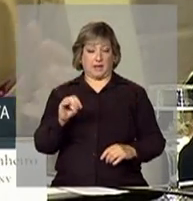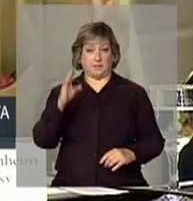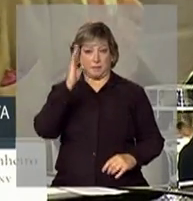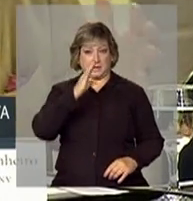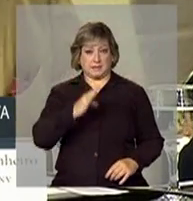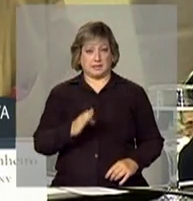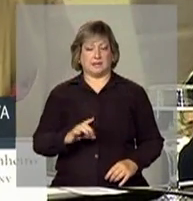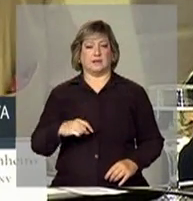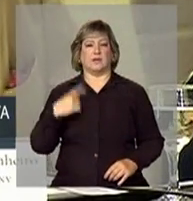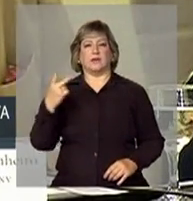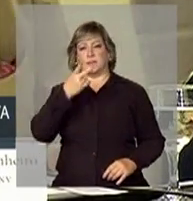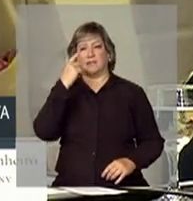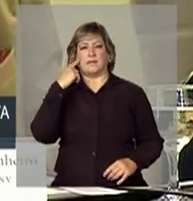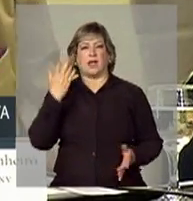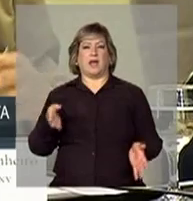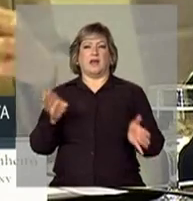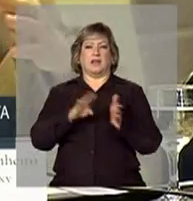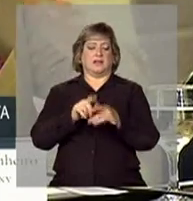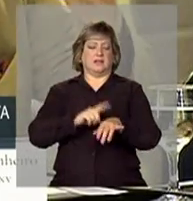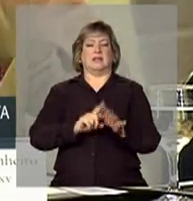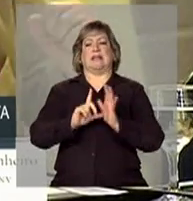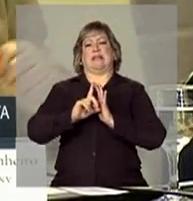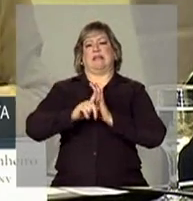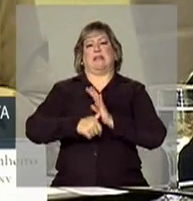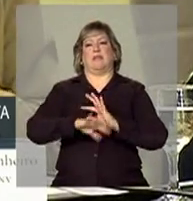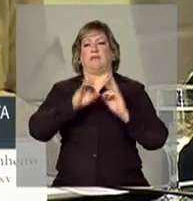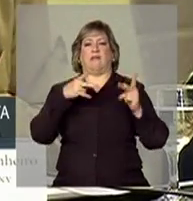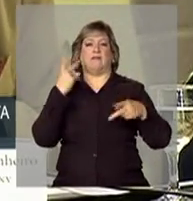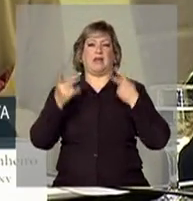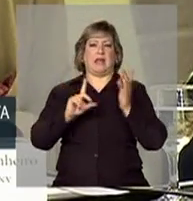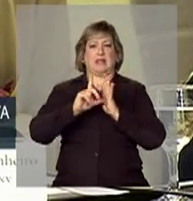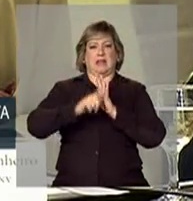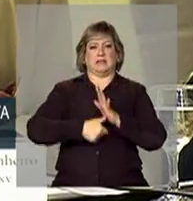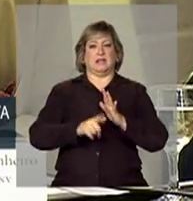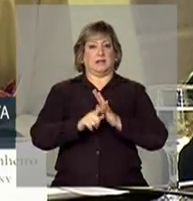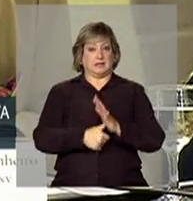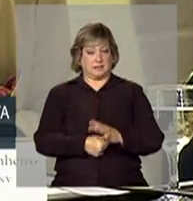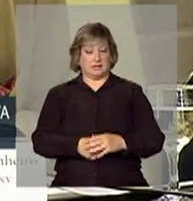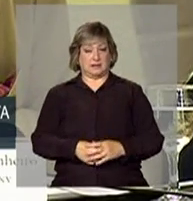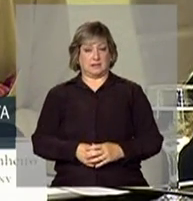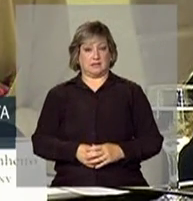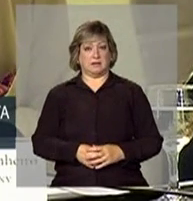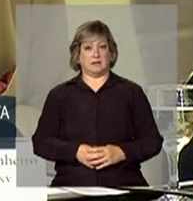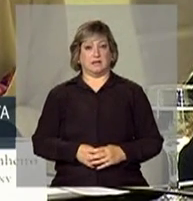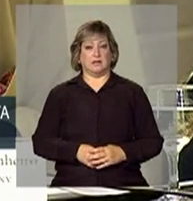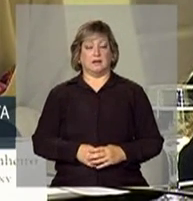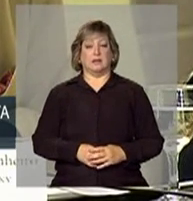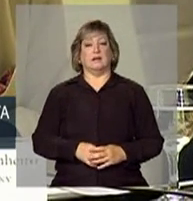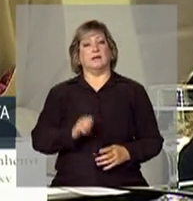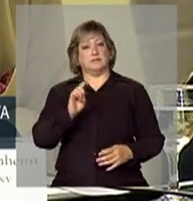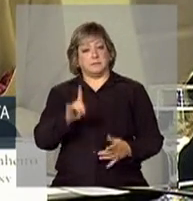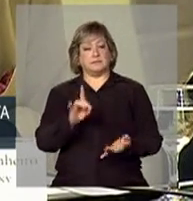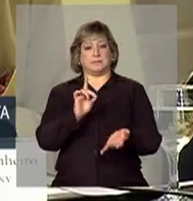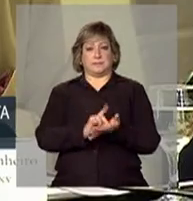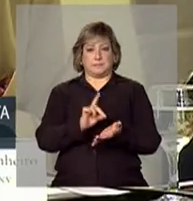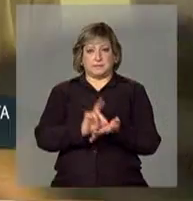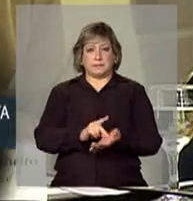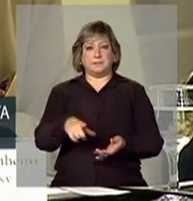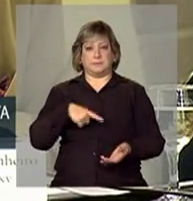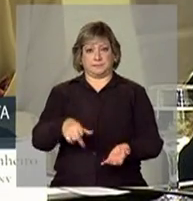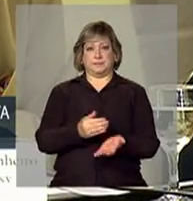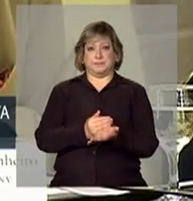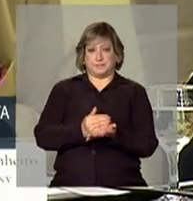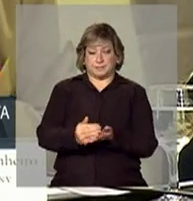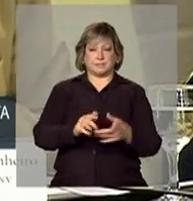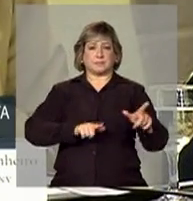essa choradeira, está chegando muito tarde, a Comissão Nacional de Verdade está atrasada, É fato que a CNV iniciou seus trabalhos